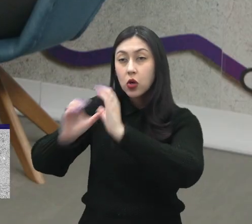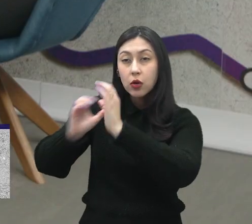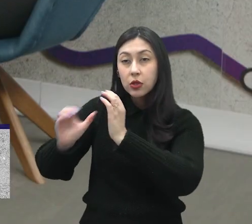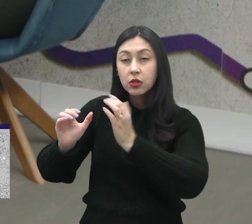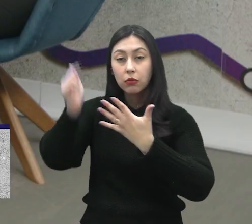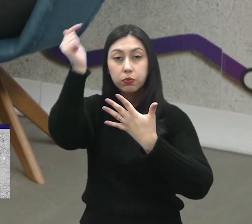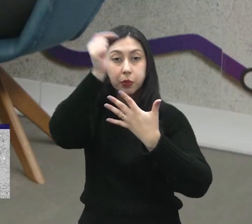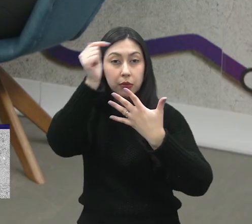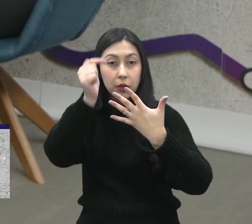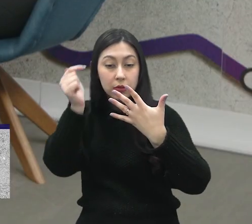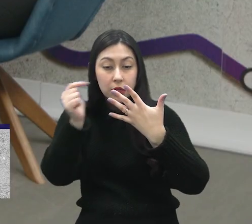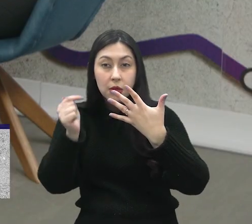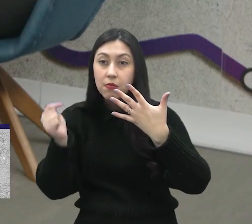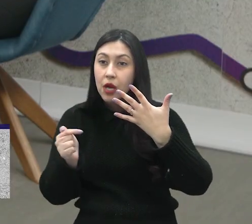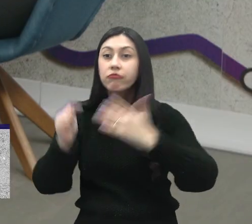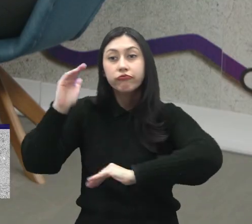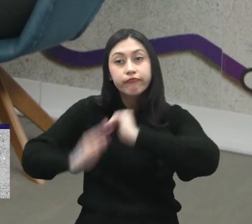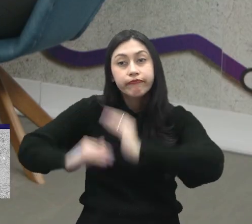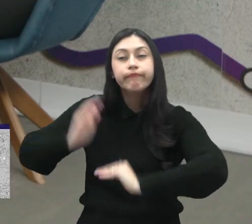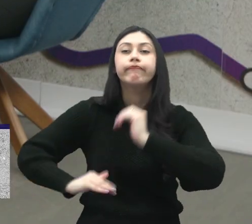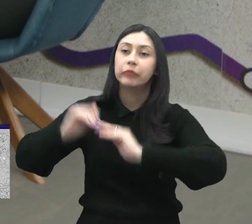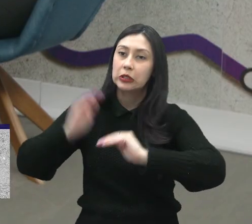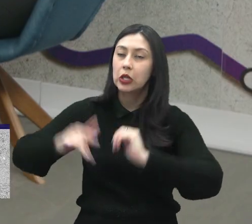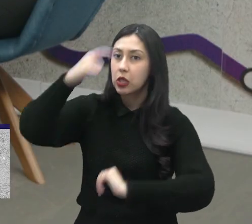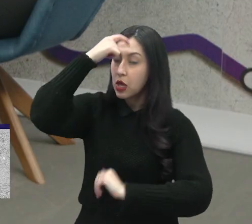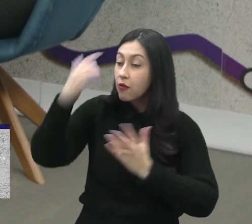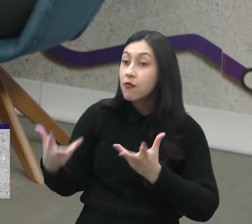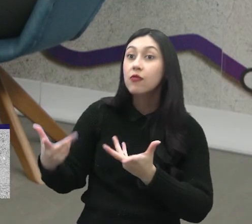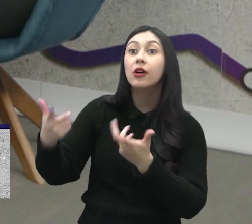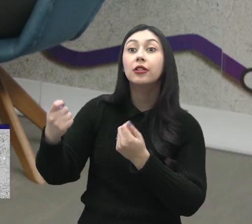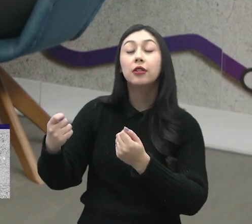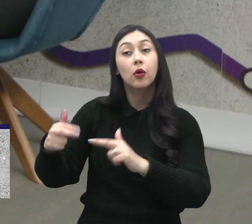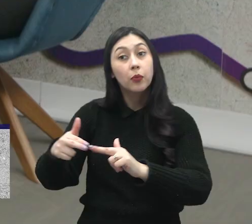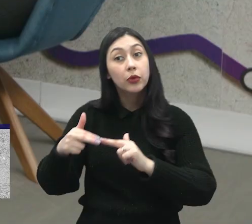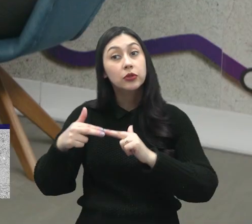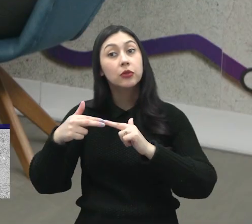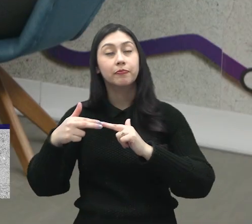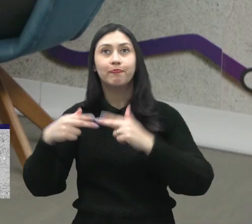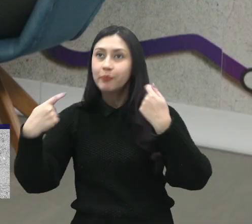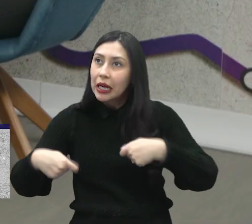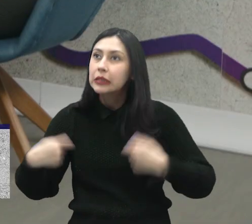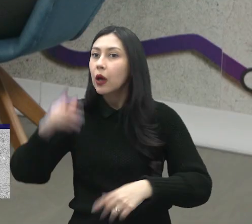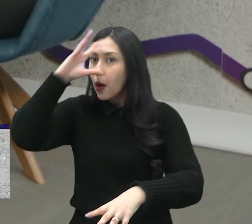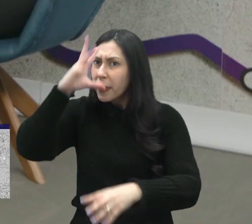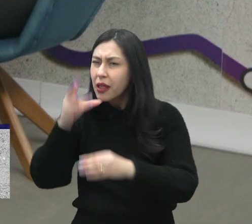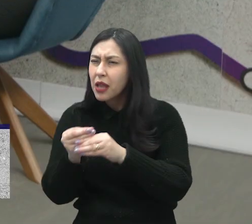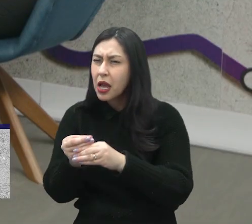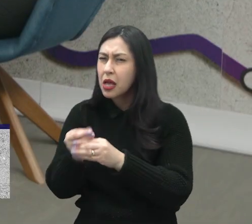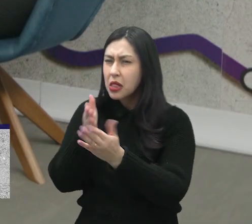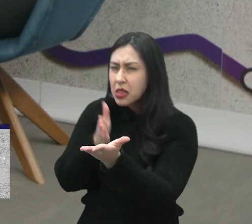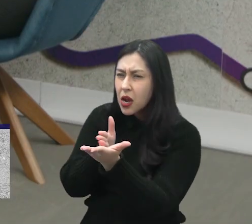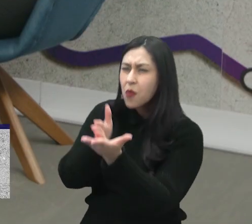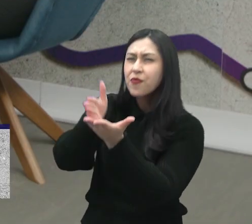diversos caminhos para pôr a nossa vocação em prática. Então, entender que a direção, né, é aquela e que